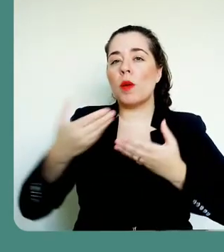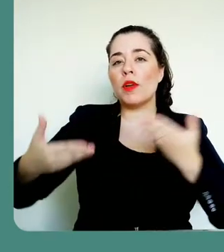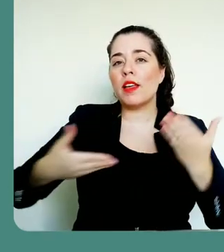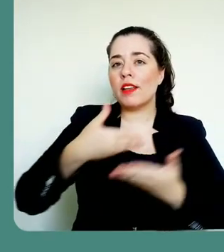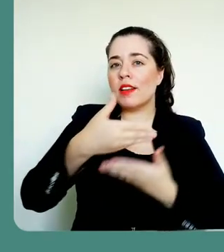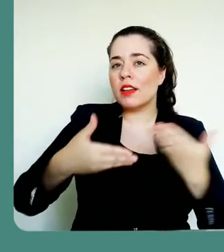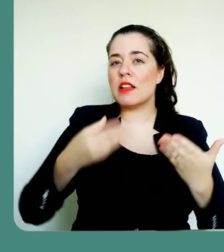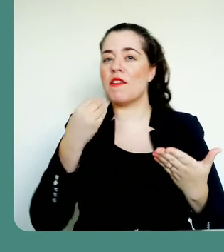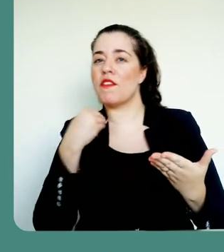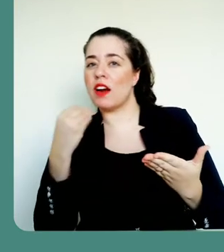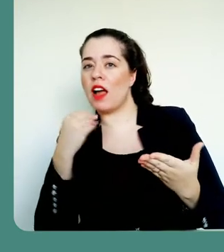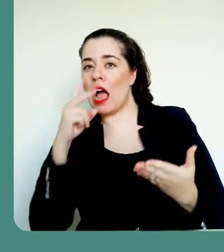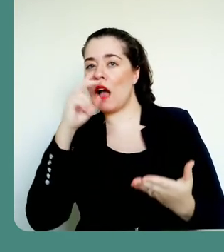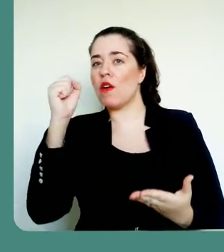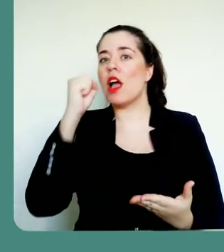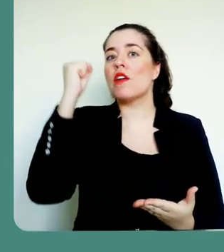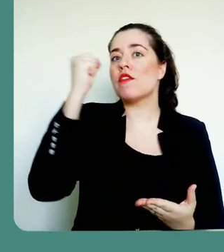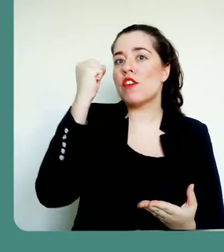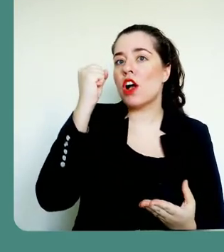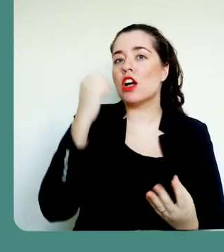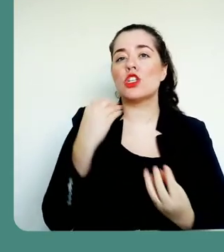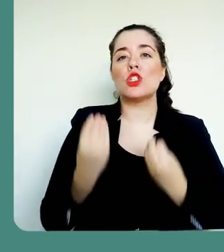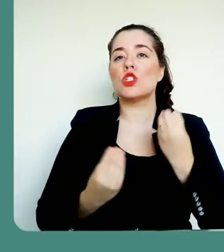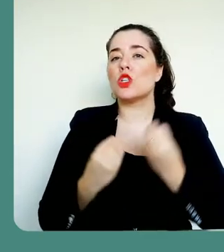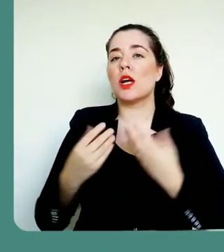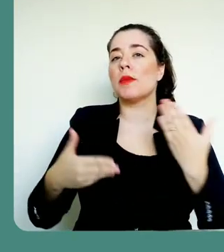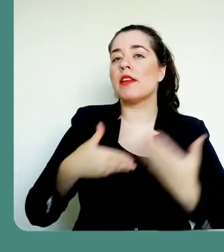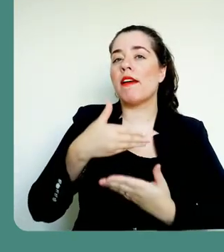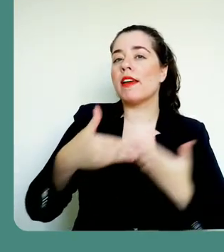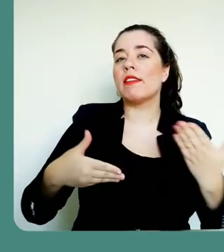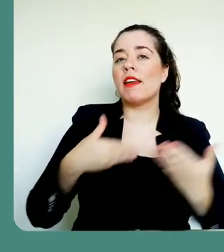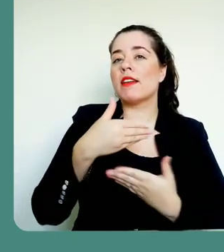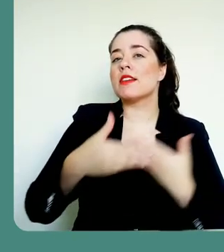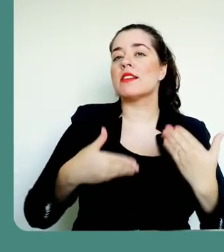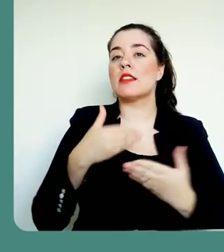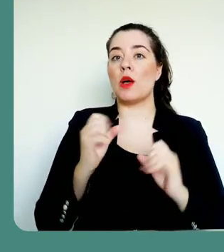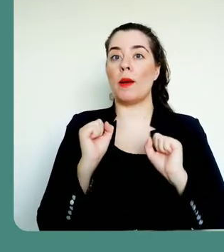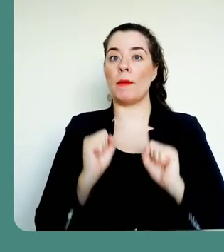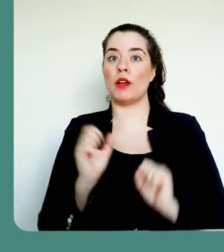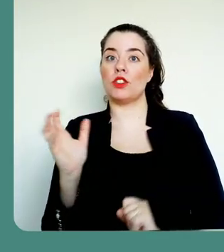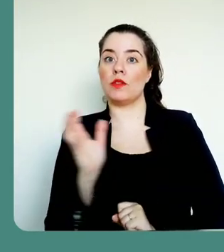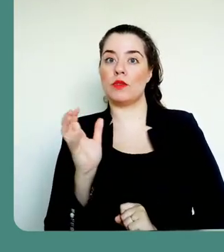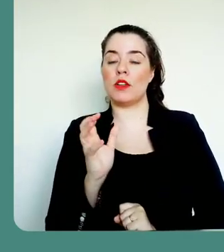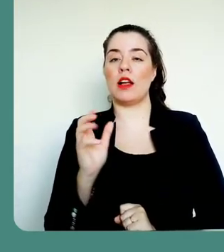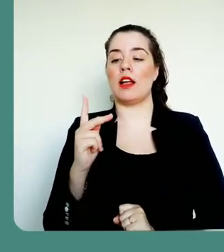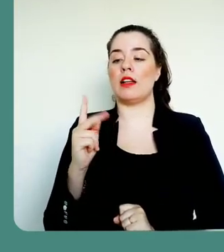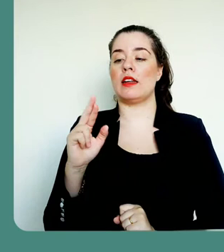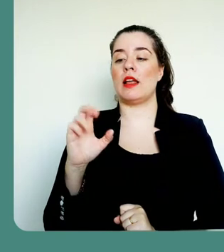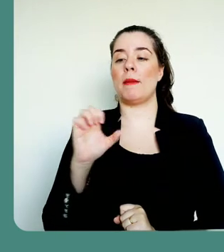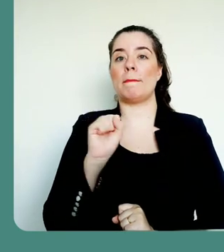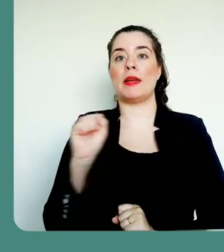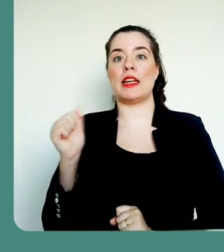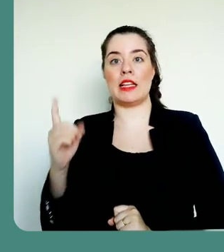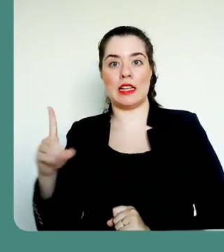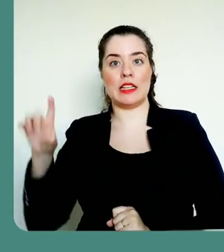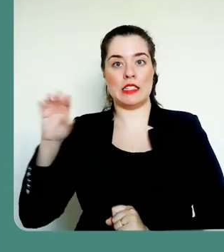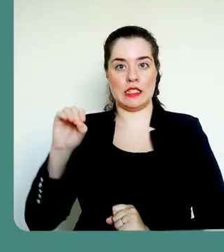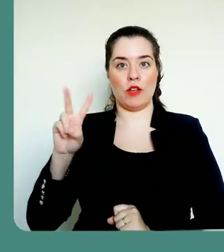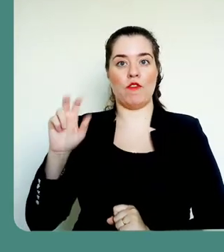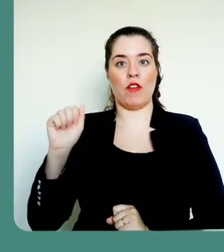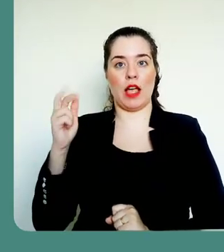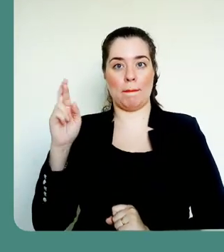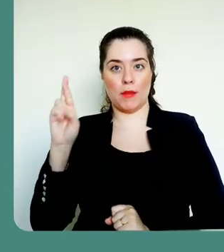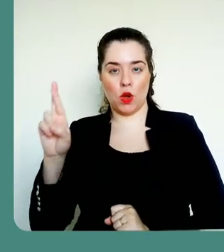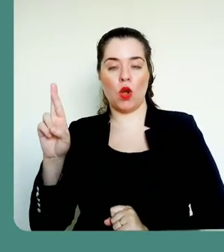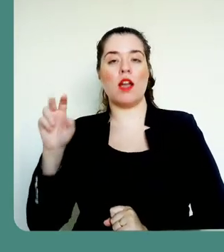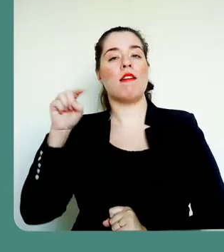que a interação intermolecular, se é fraca ou forte, como que essas interações podem influenciar na pressão de vapor e